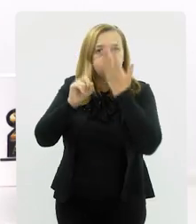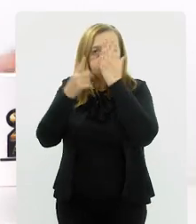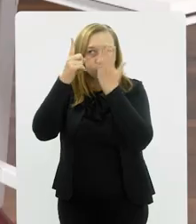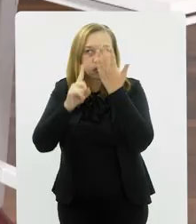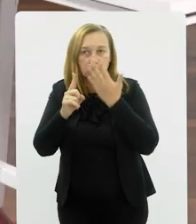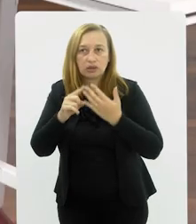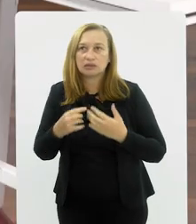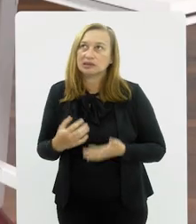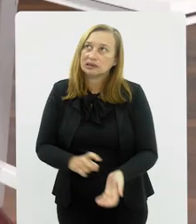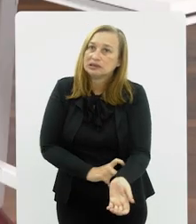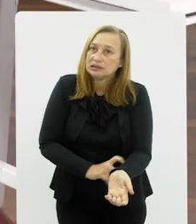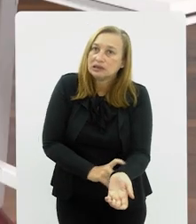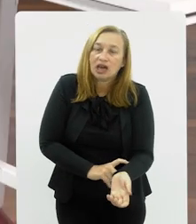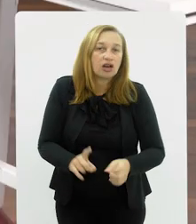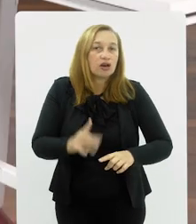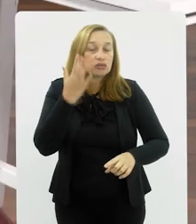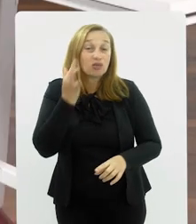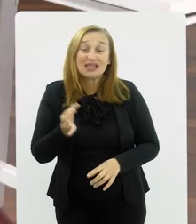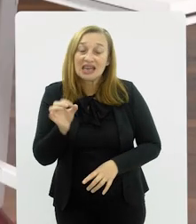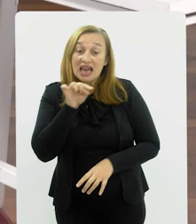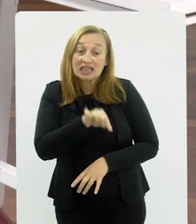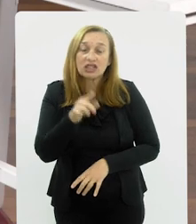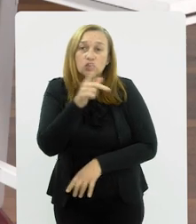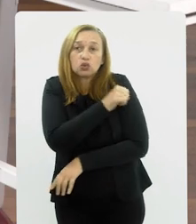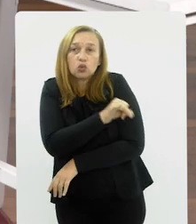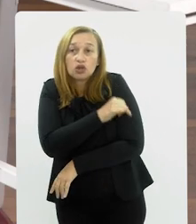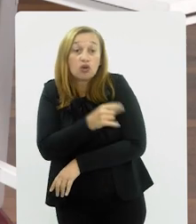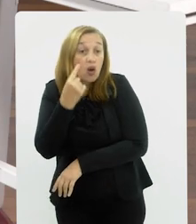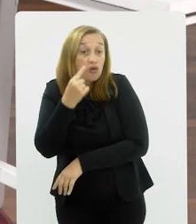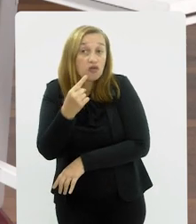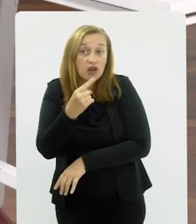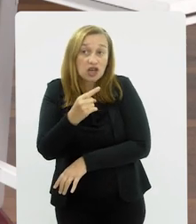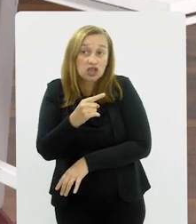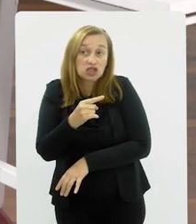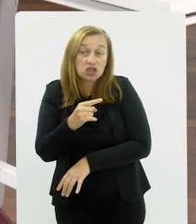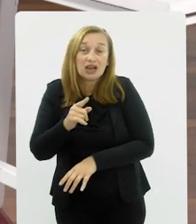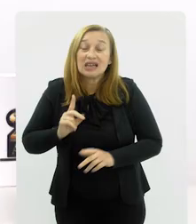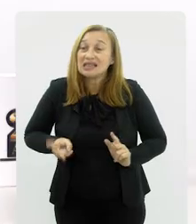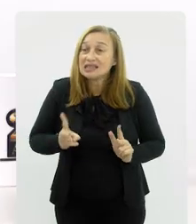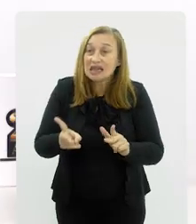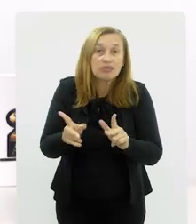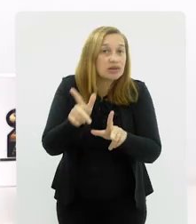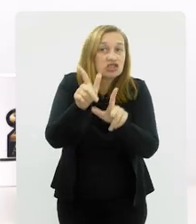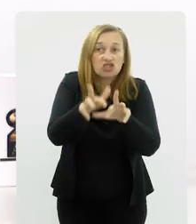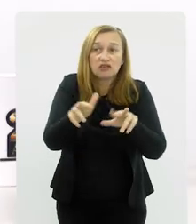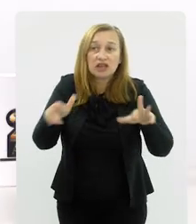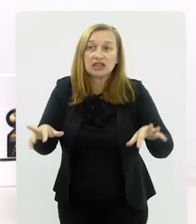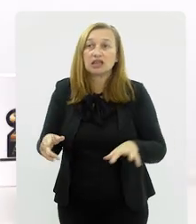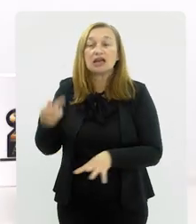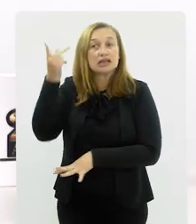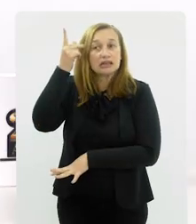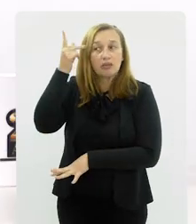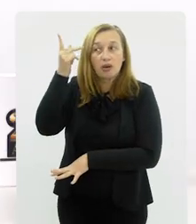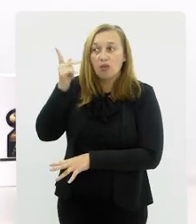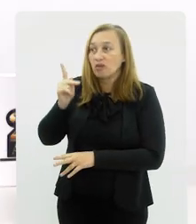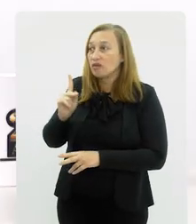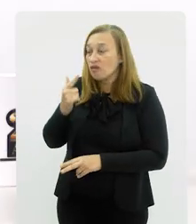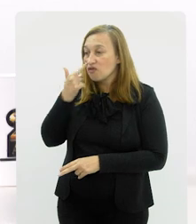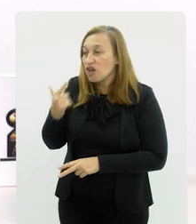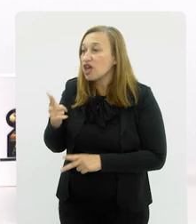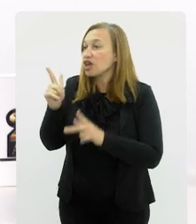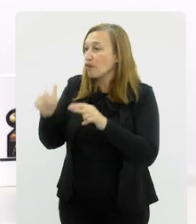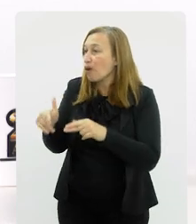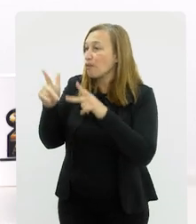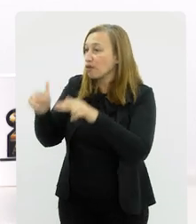Parece, eu não sei como que é aqui no Rio, mas aqui eu vejo figuras de alegoria sempre diferentes. Sim. Já em São Paulo você sempre